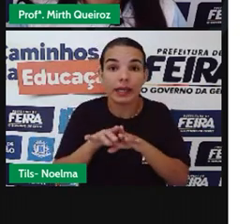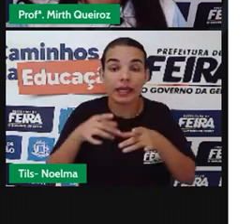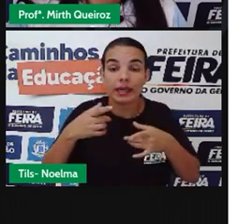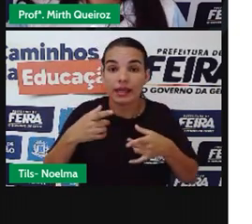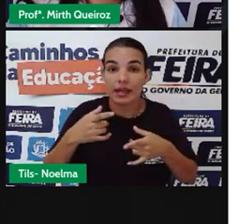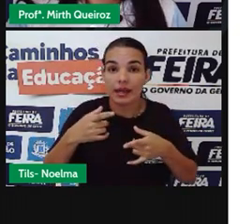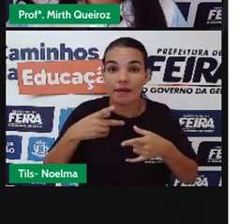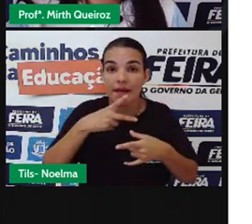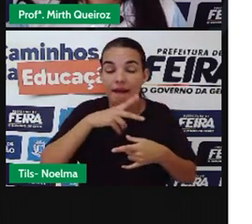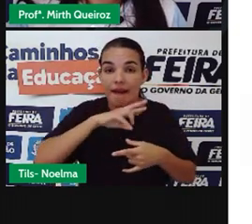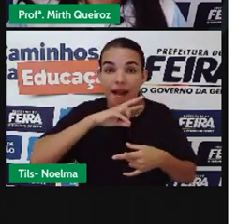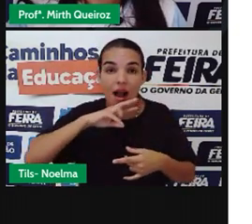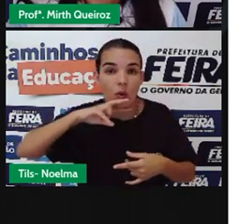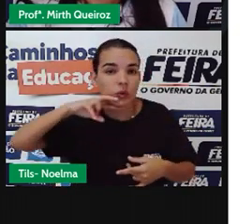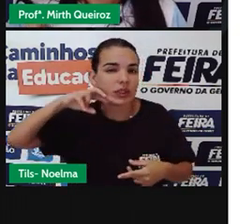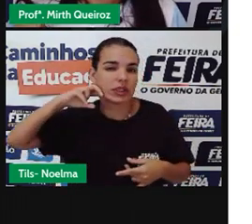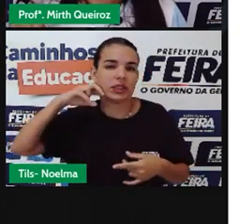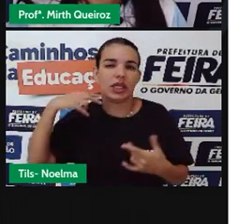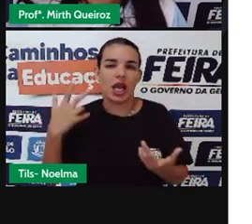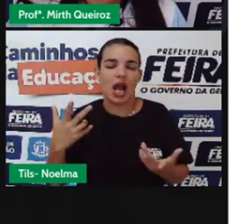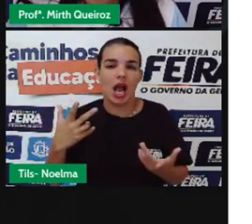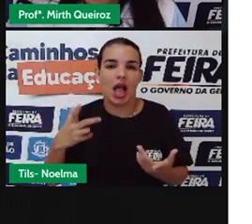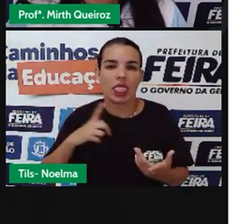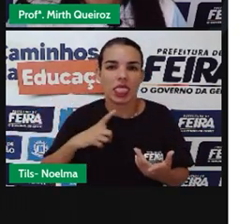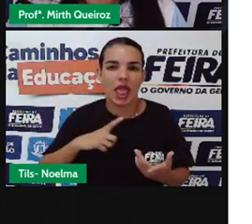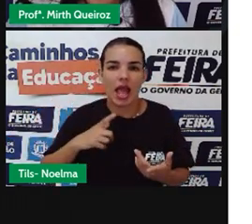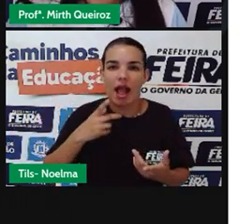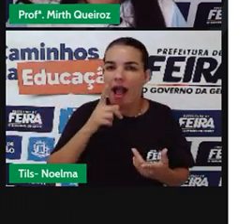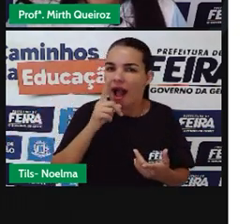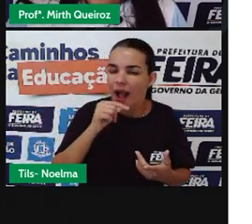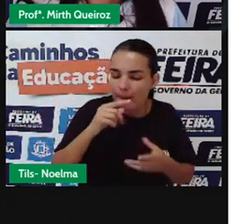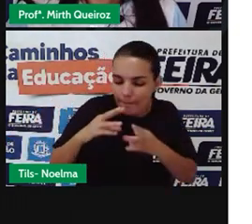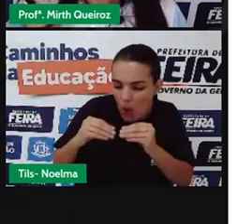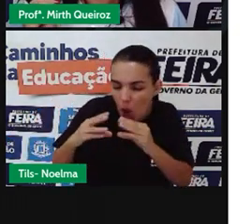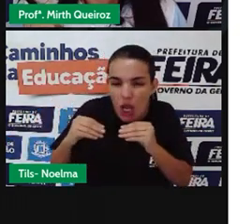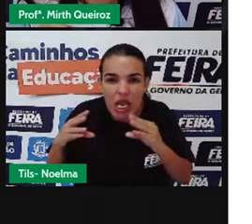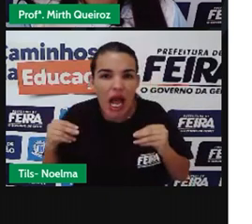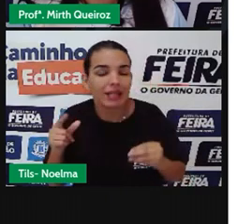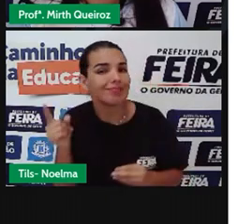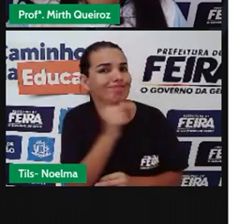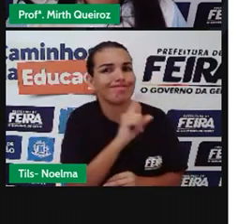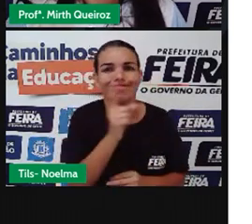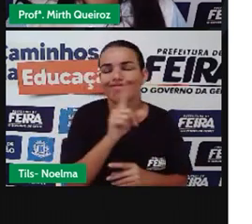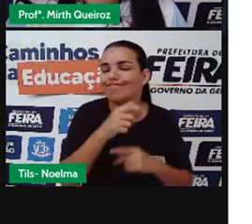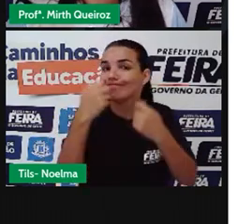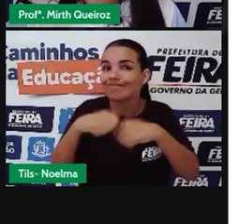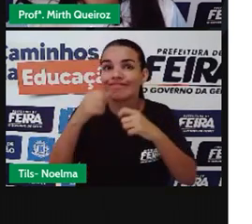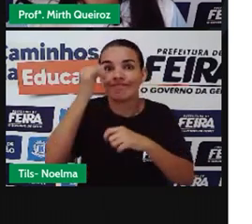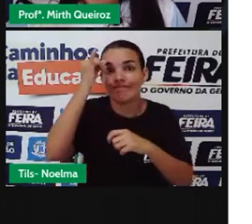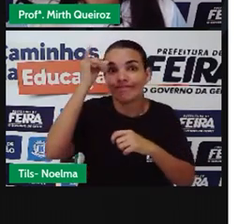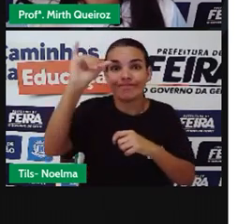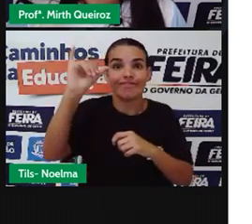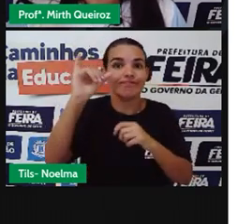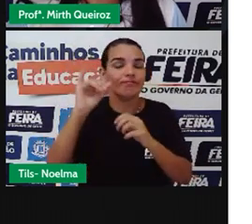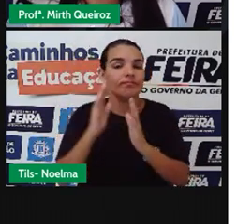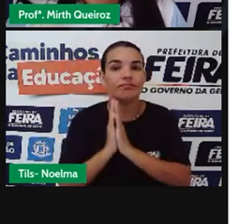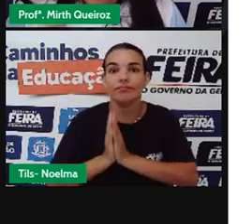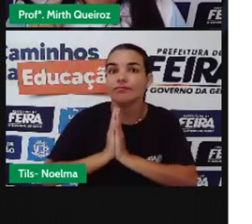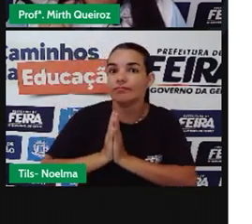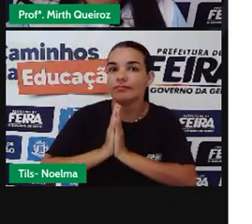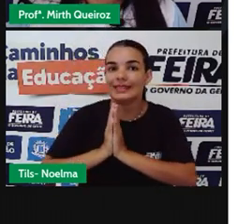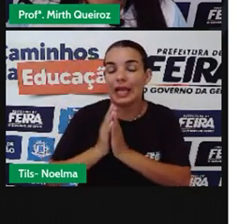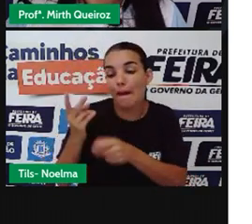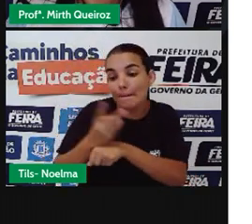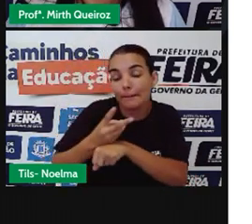molhado né é o caso de uma calcinha e cueca molhada tem que tomar cuidado em relação ao